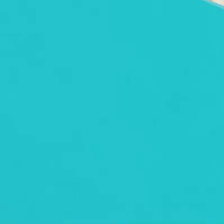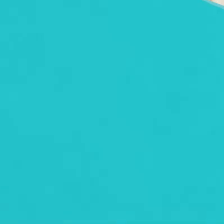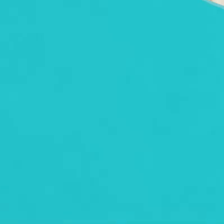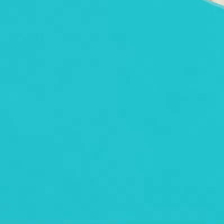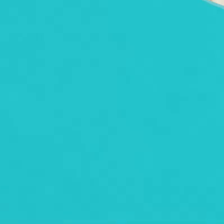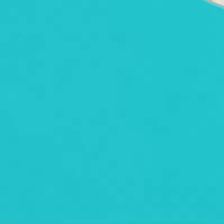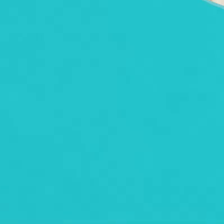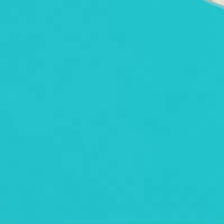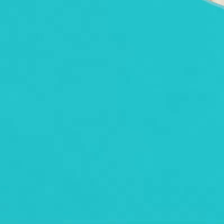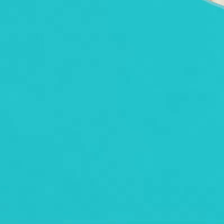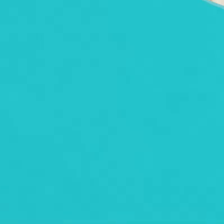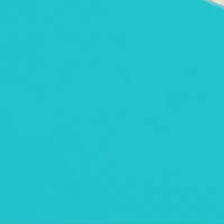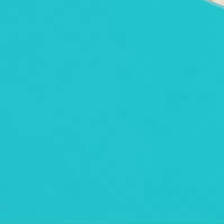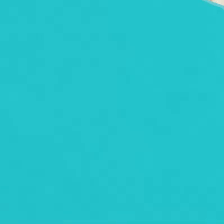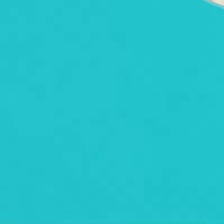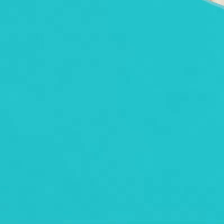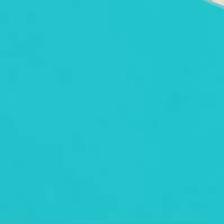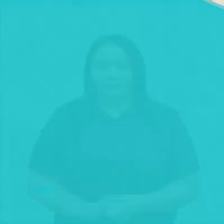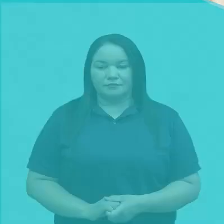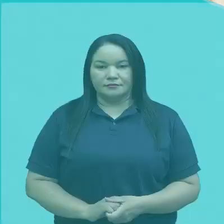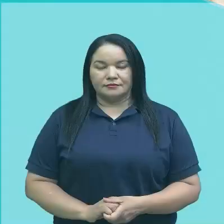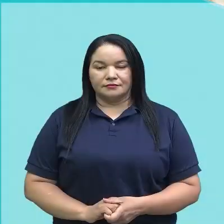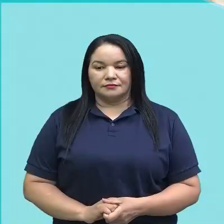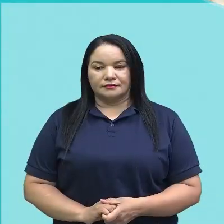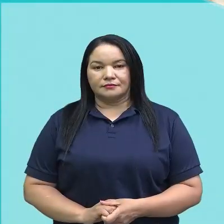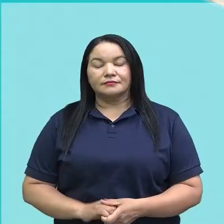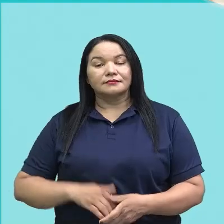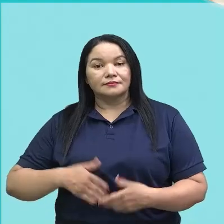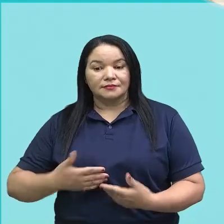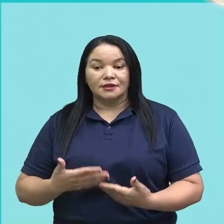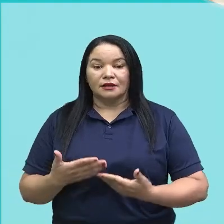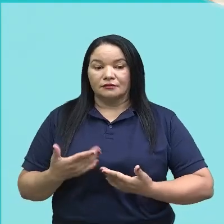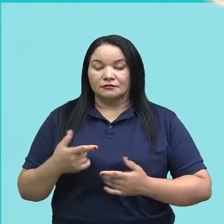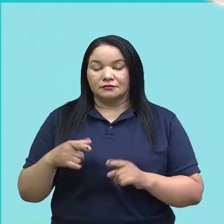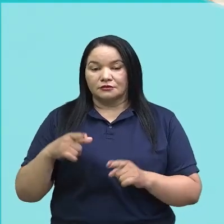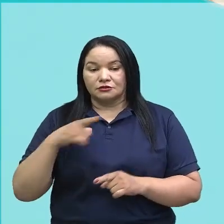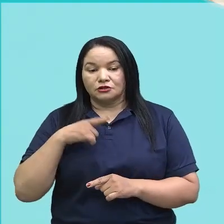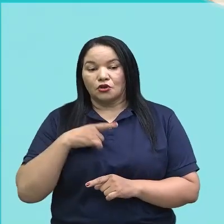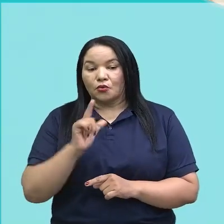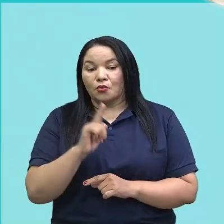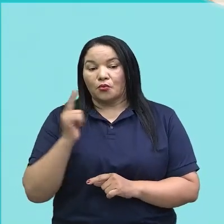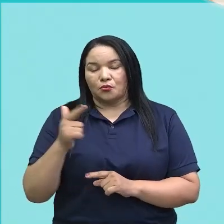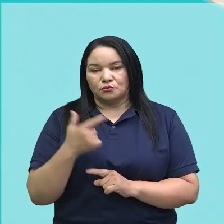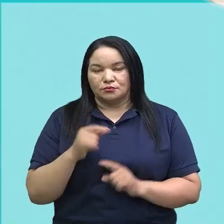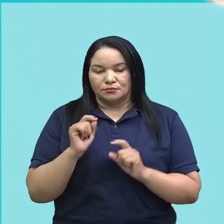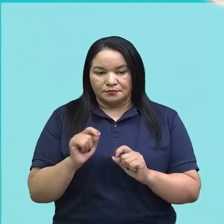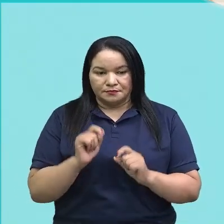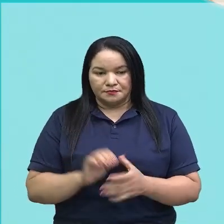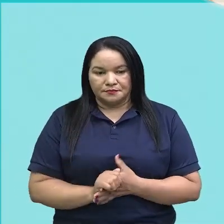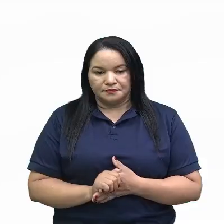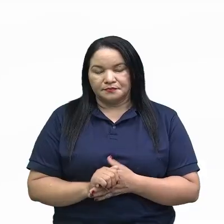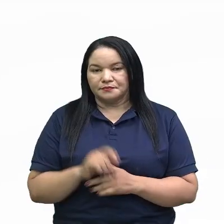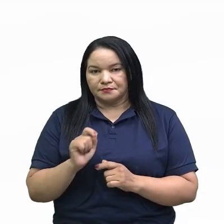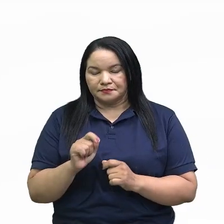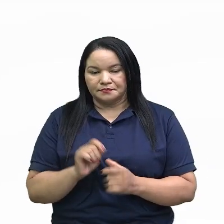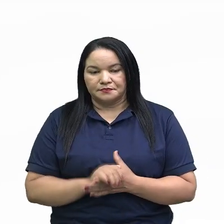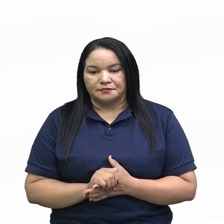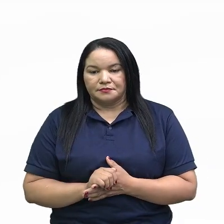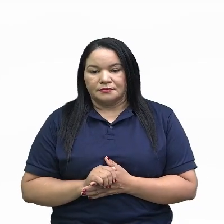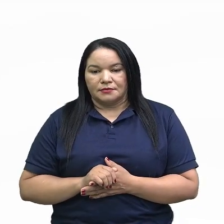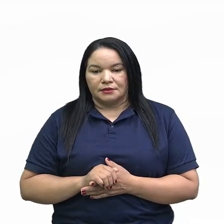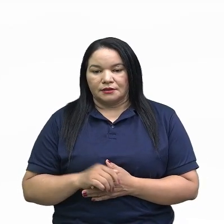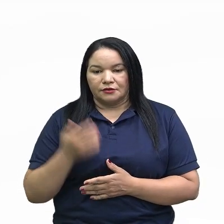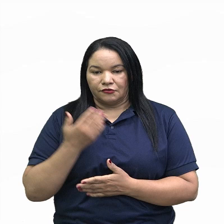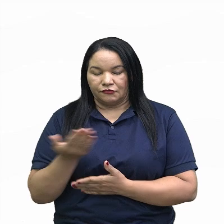aí exatamente um outro movimento argumentativo. Qual seria esse movimento? Exatamente o de refutação. Colocando aí